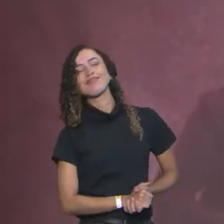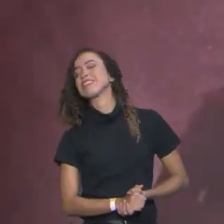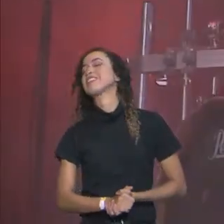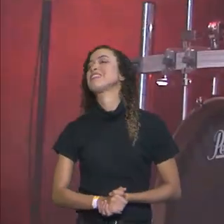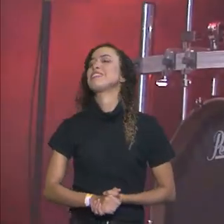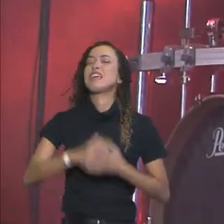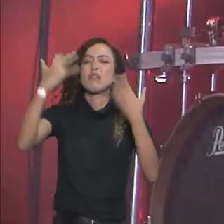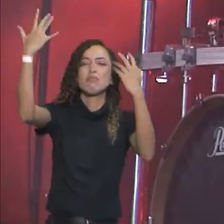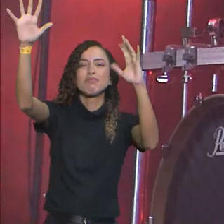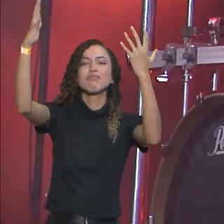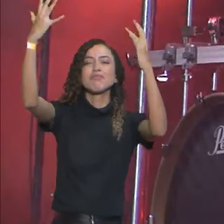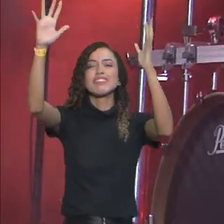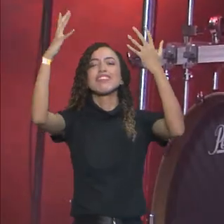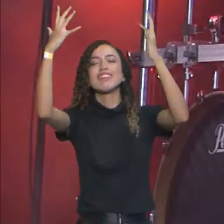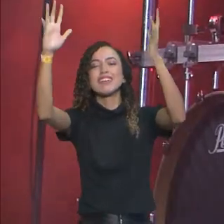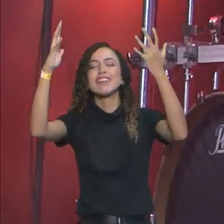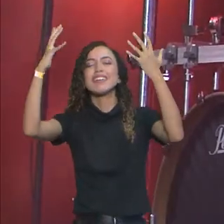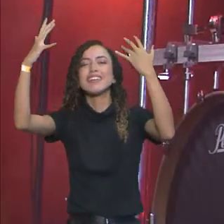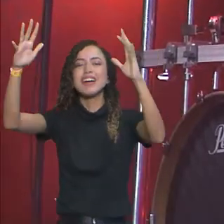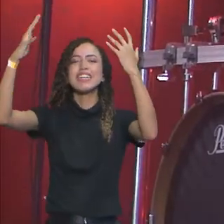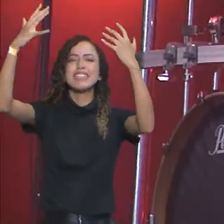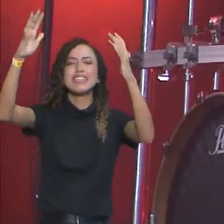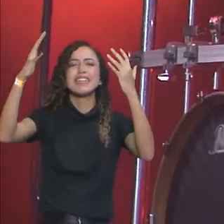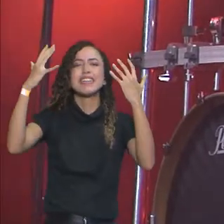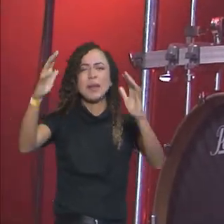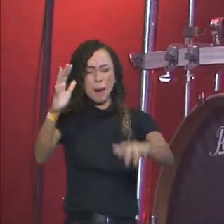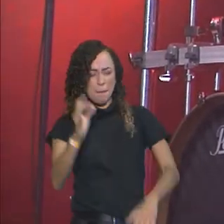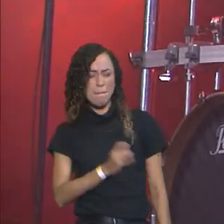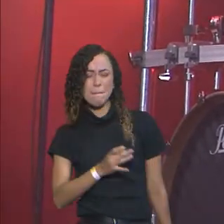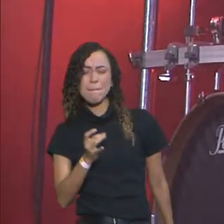jogue suas mãos no céu comigo igreja